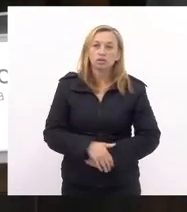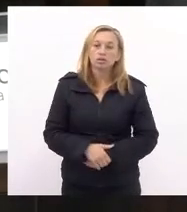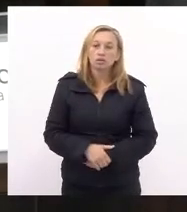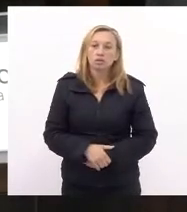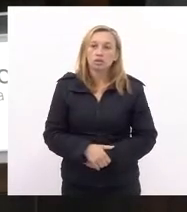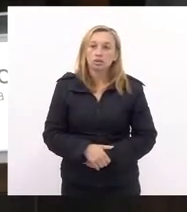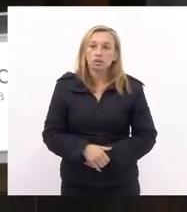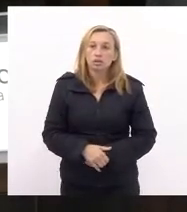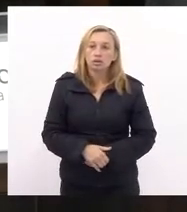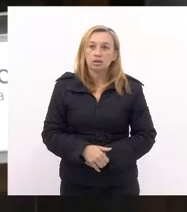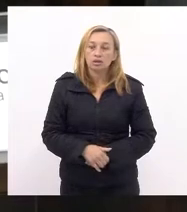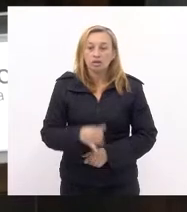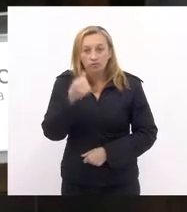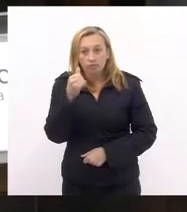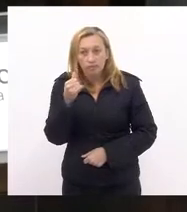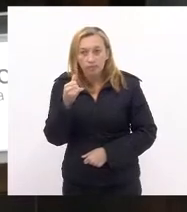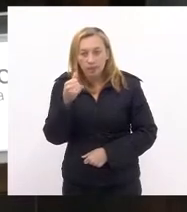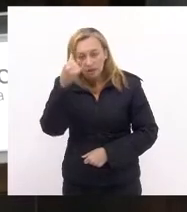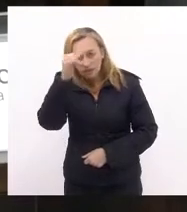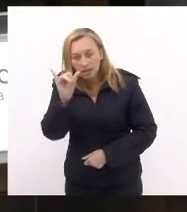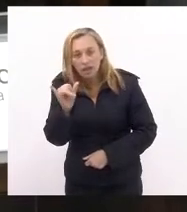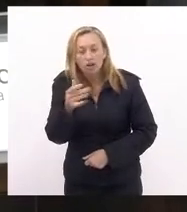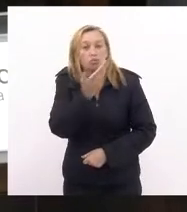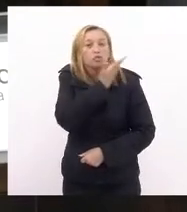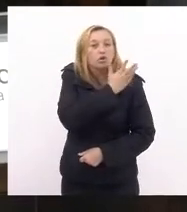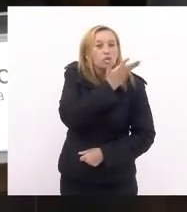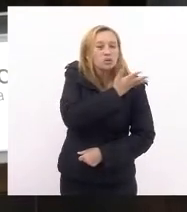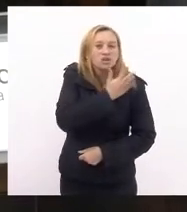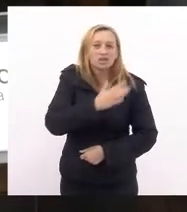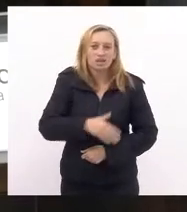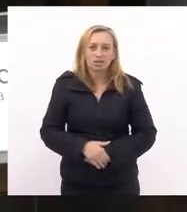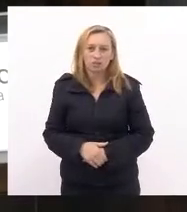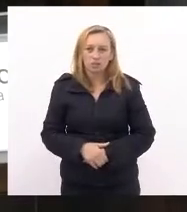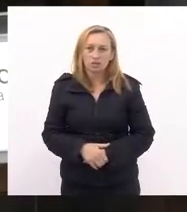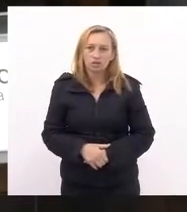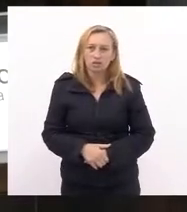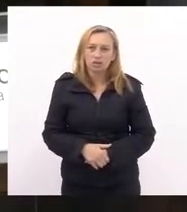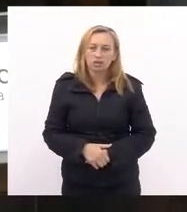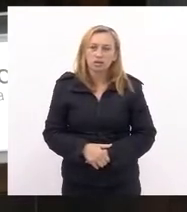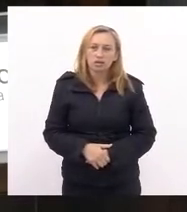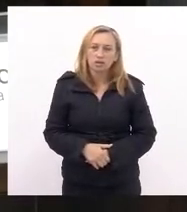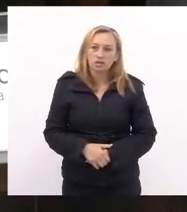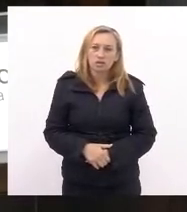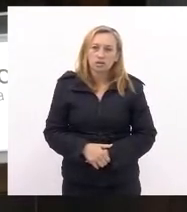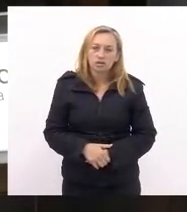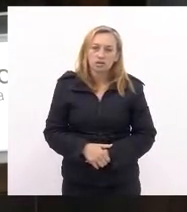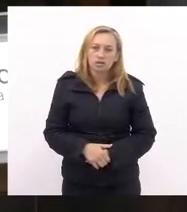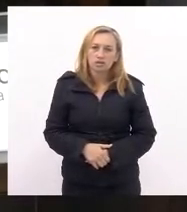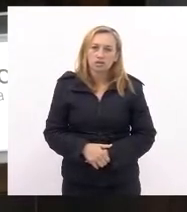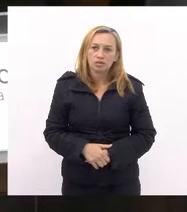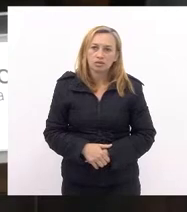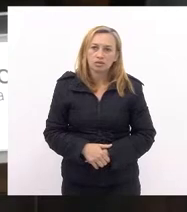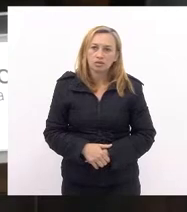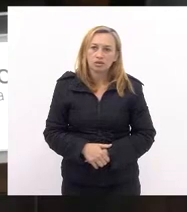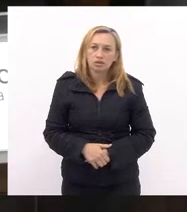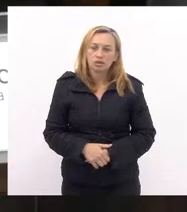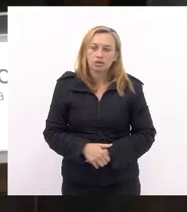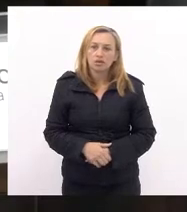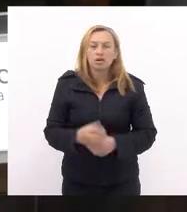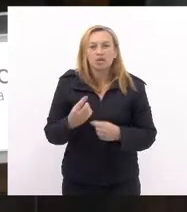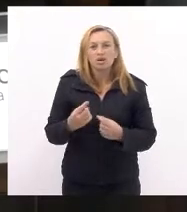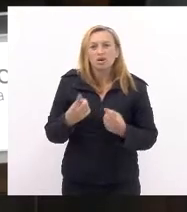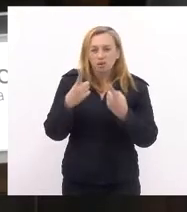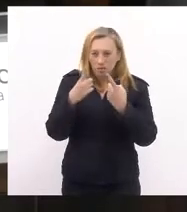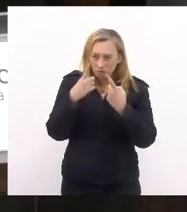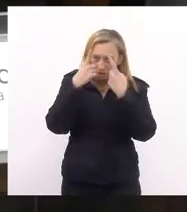o preconceito, a conceituação equivocada e, de forma preventiva, a intolerância em si,